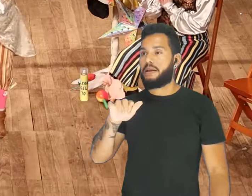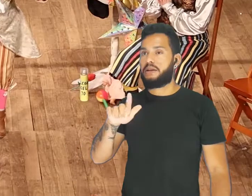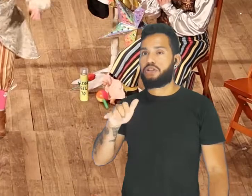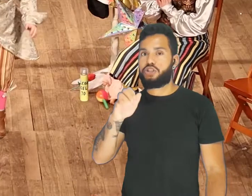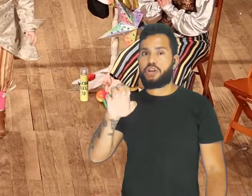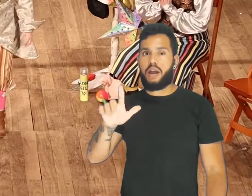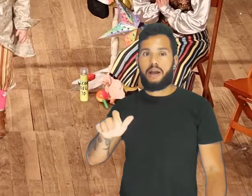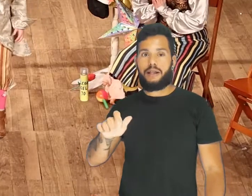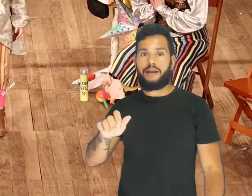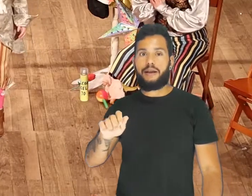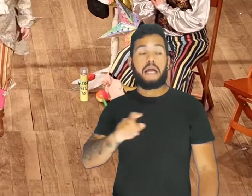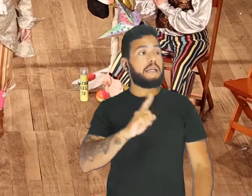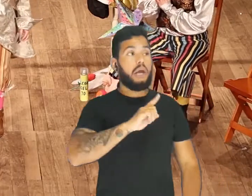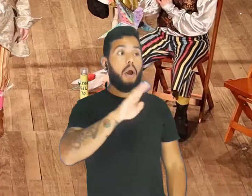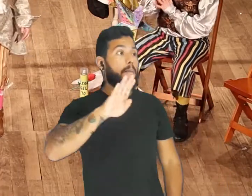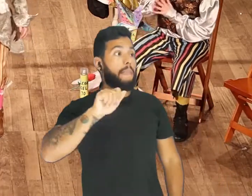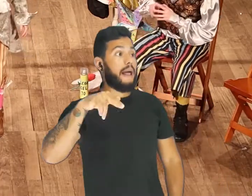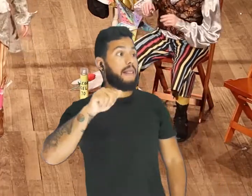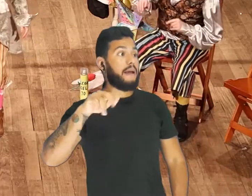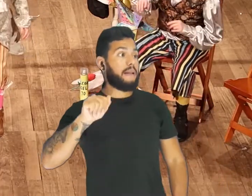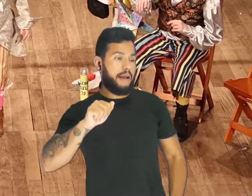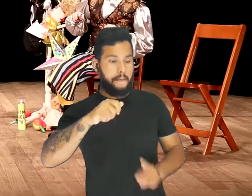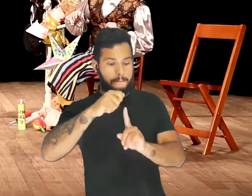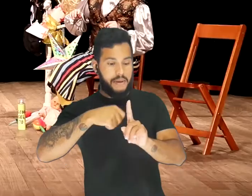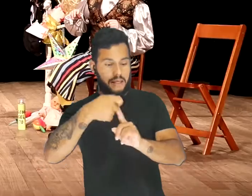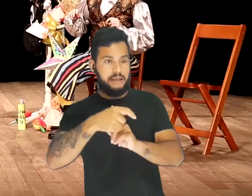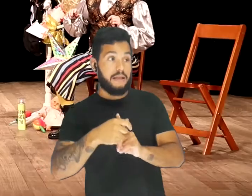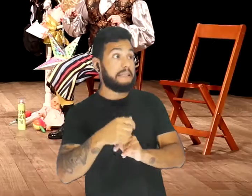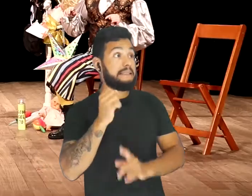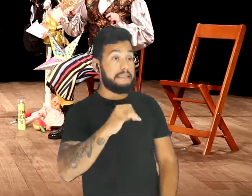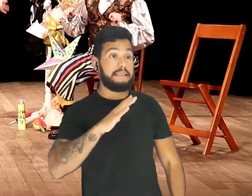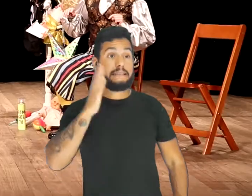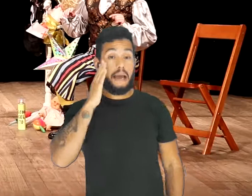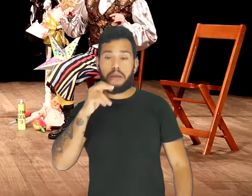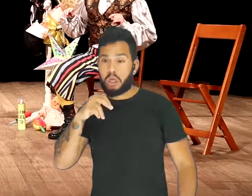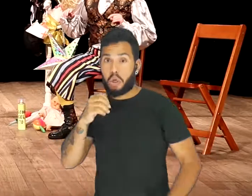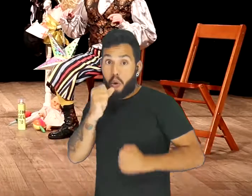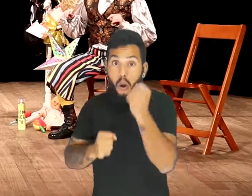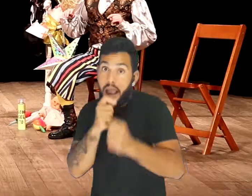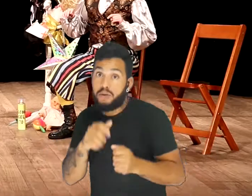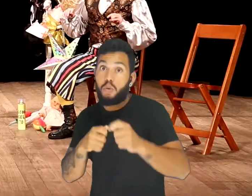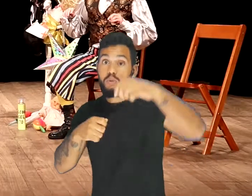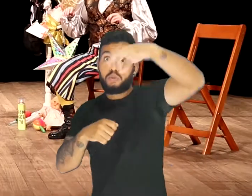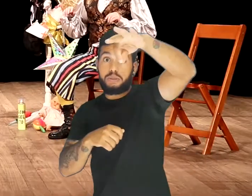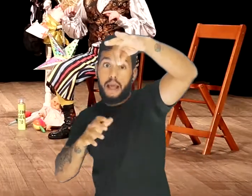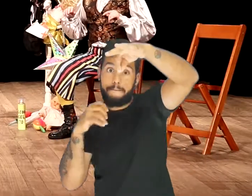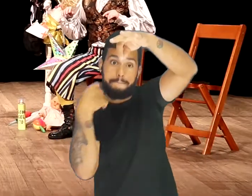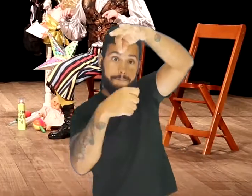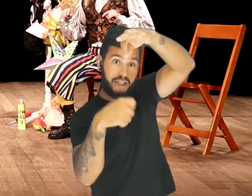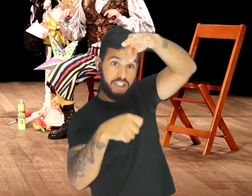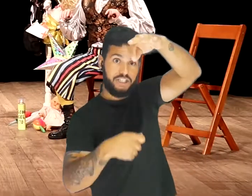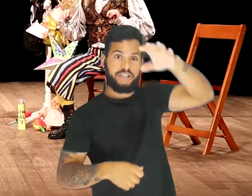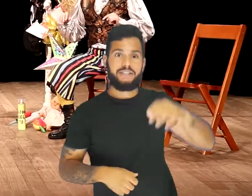B. Isso. A então, berinjela não é fruta. Não, banana, não é fruta. Por exemplo. A banana, quem souber, banana. Corre, pega o sino e toca e